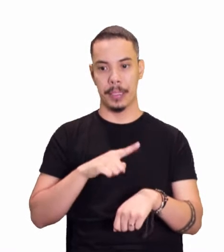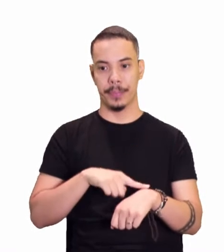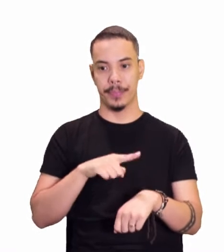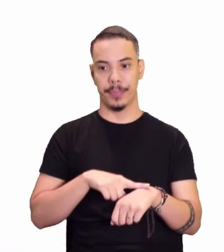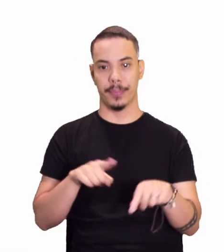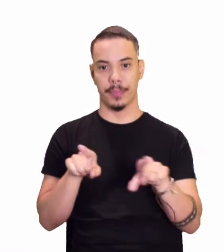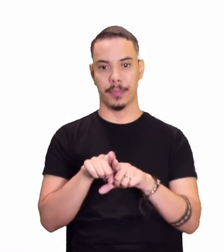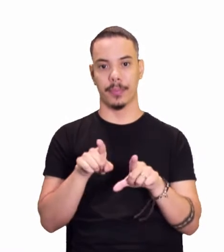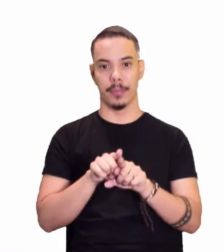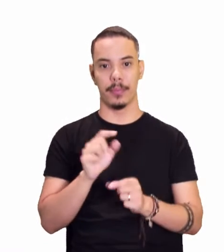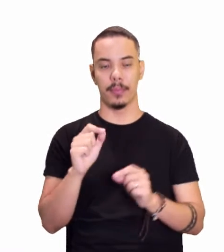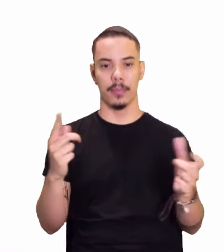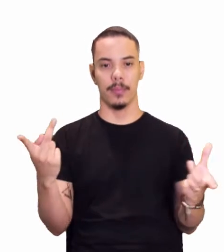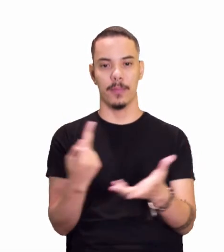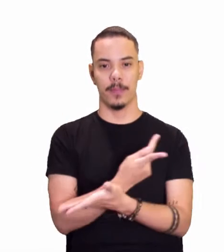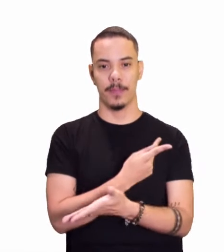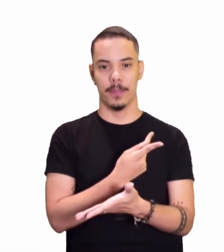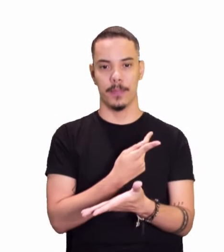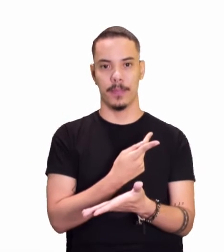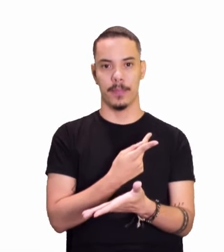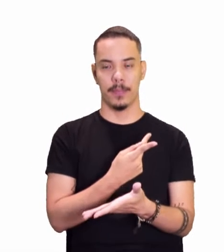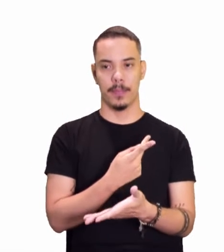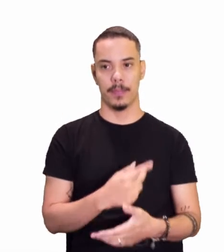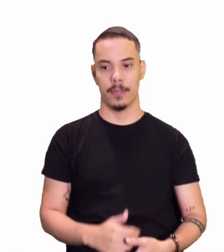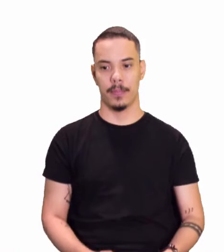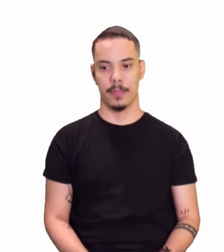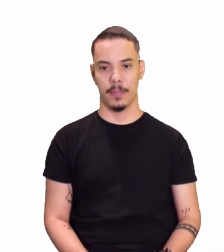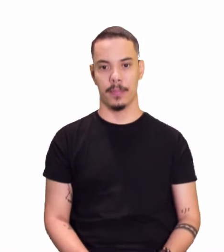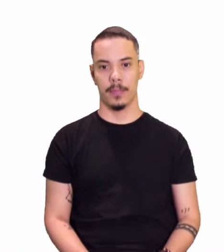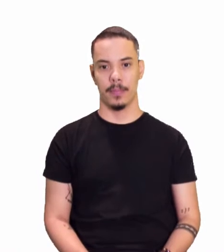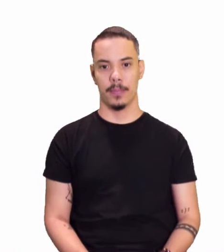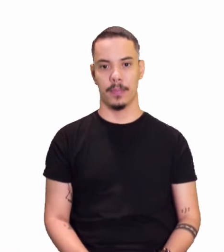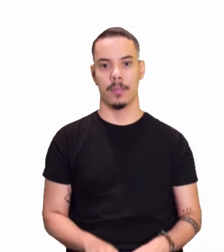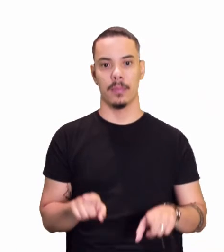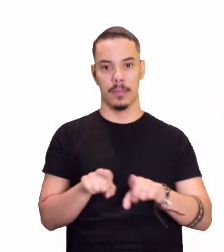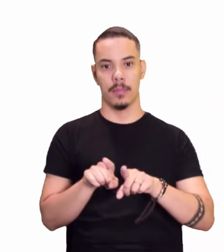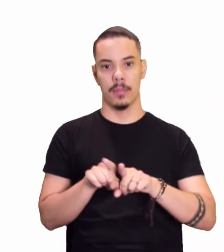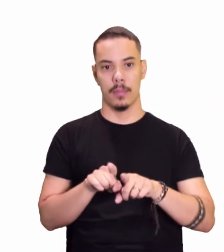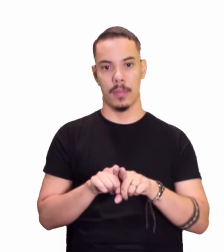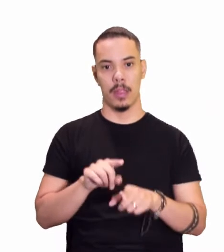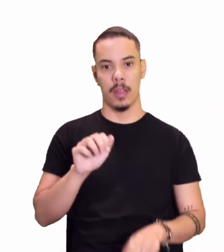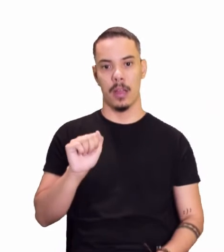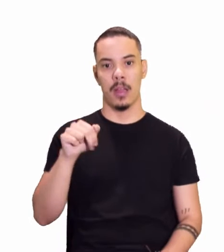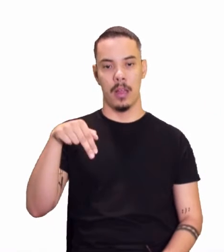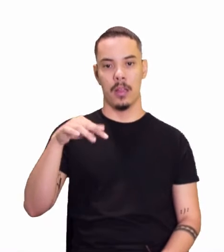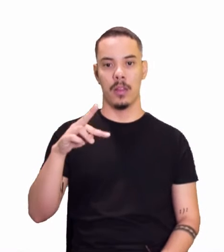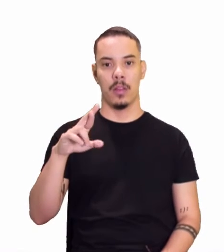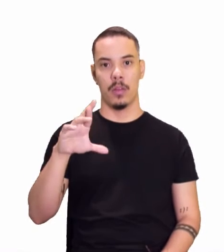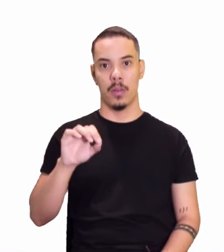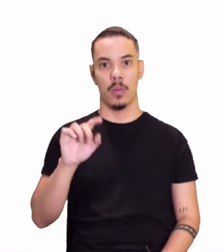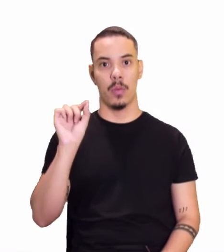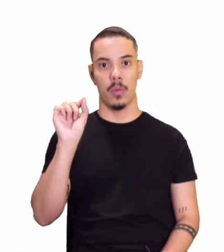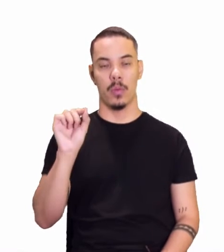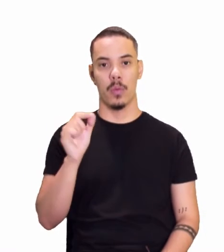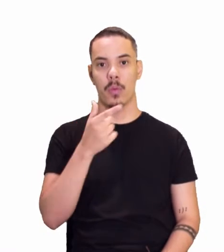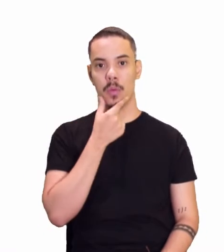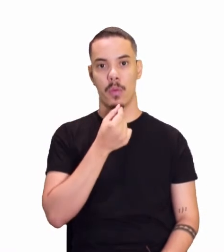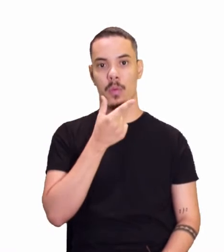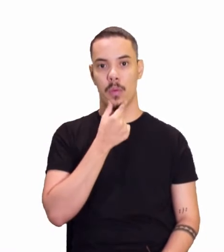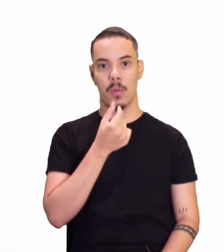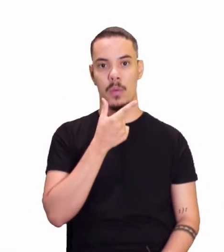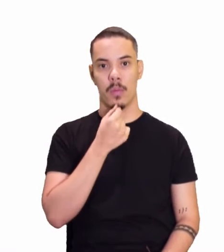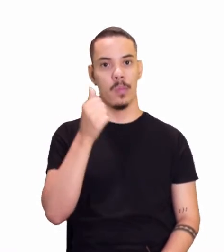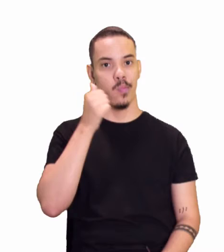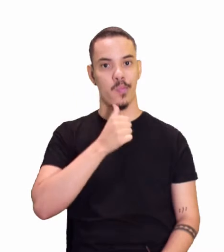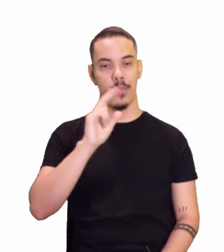ter esse engajamento, né, humano. O antropocentrismo, que nada mais é... O homem sendo o